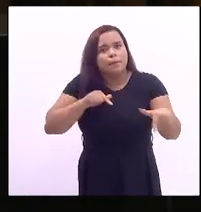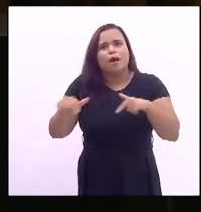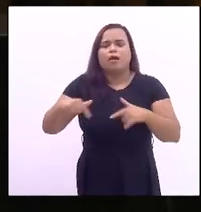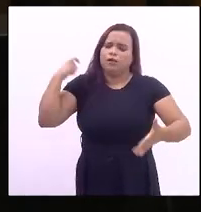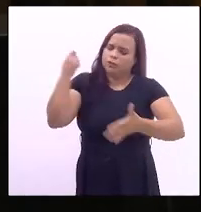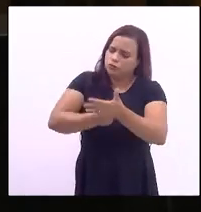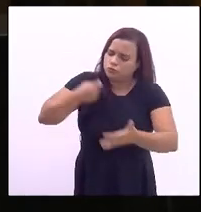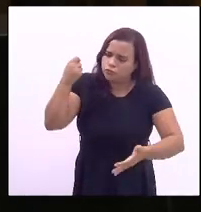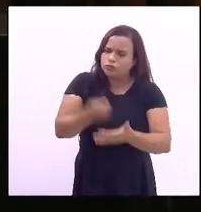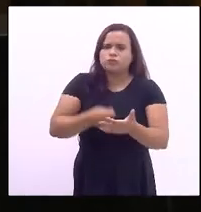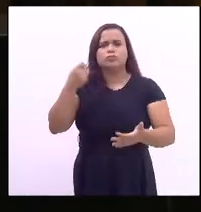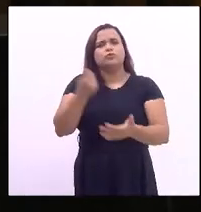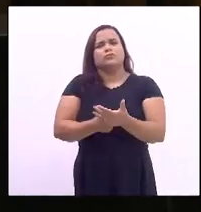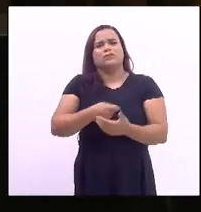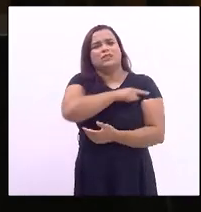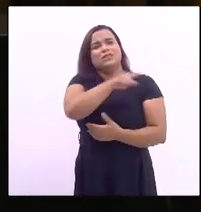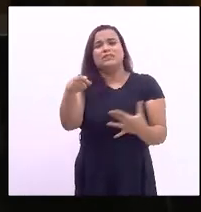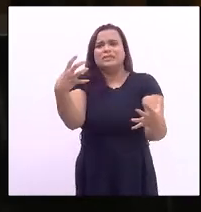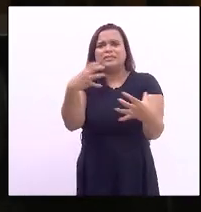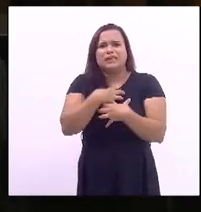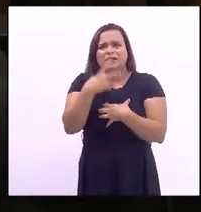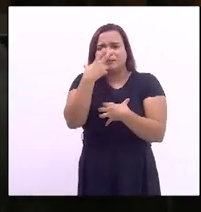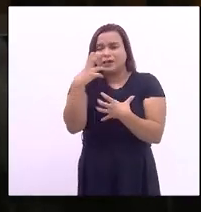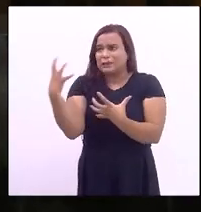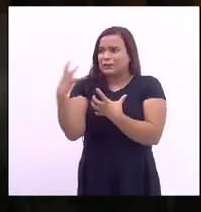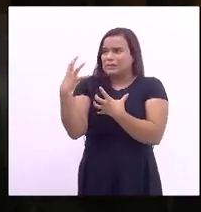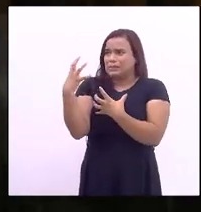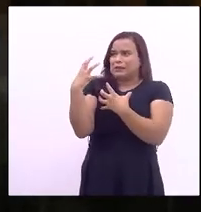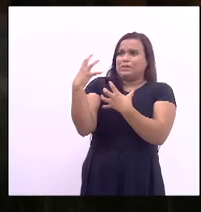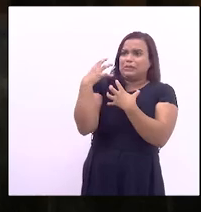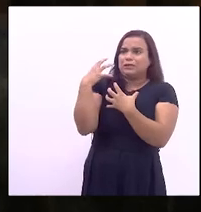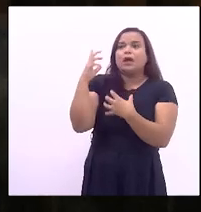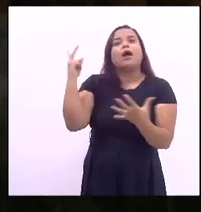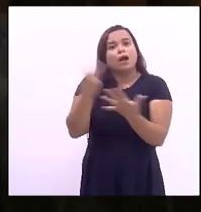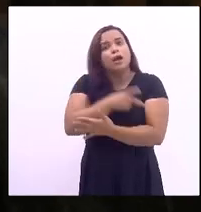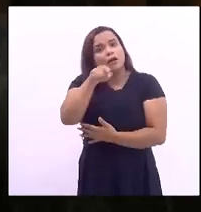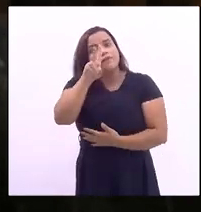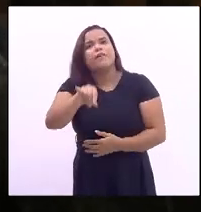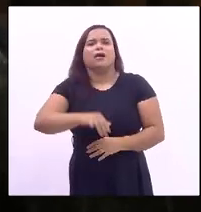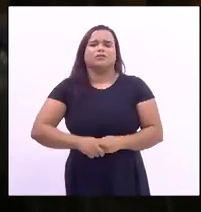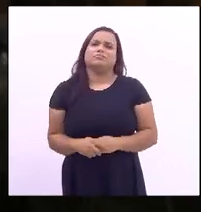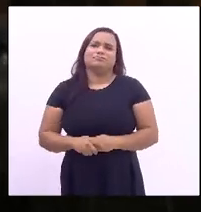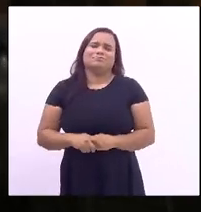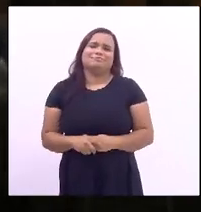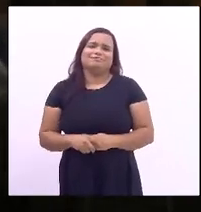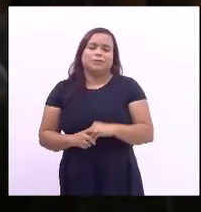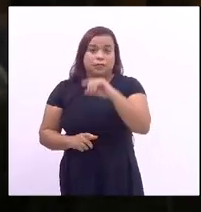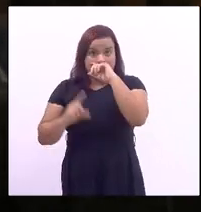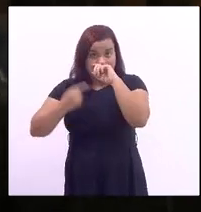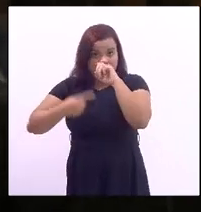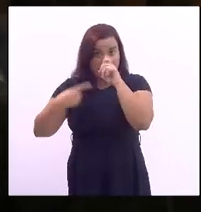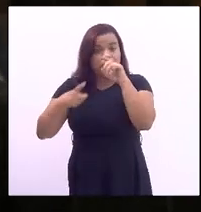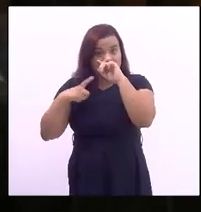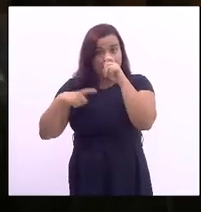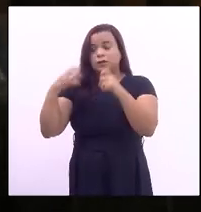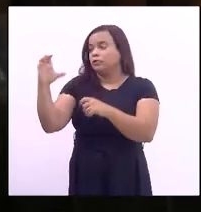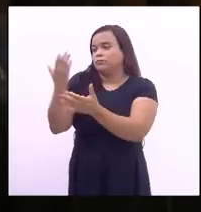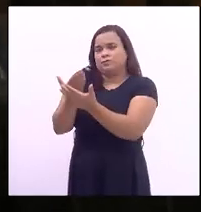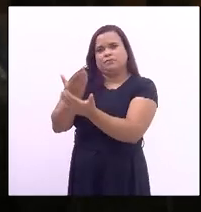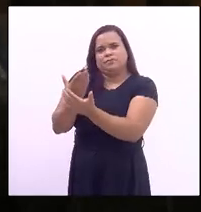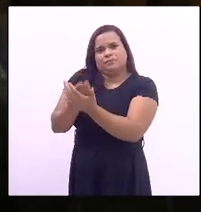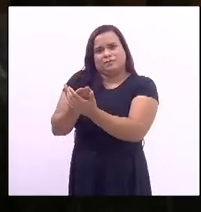arduamente se sintam coagidos Por que é isso que vai acontecer porque tem um estudo